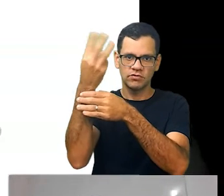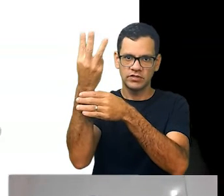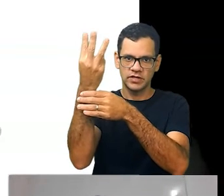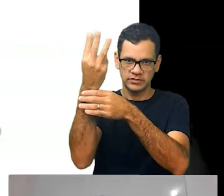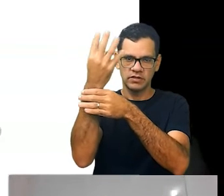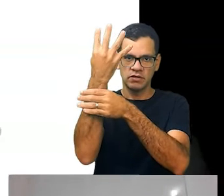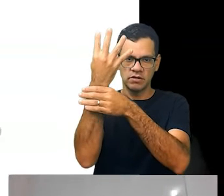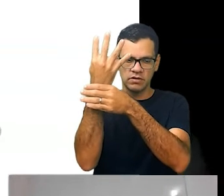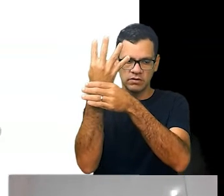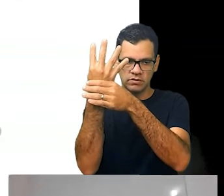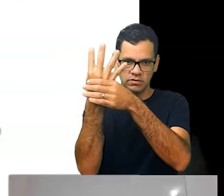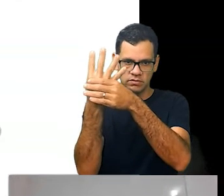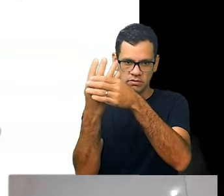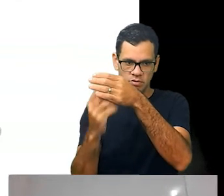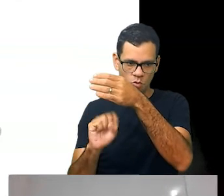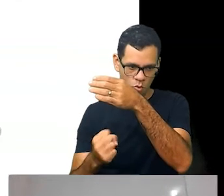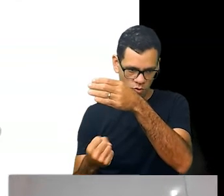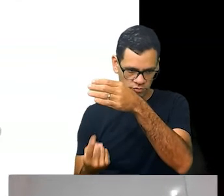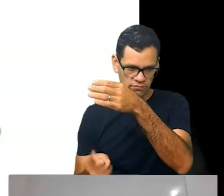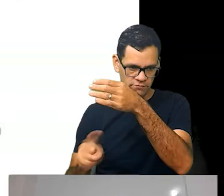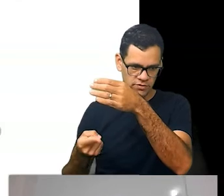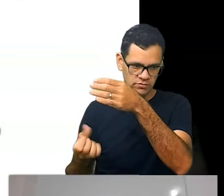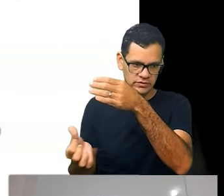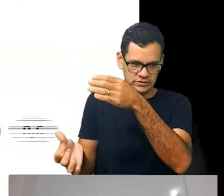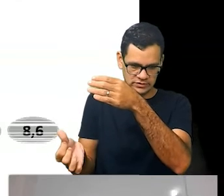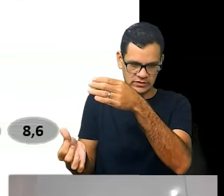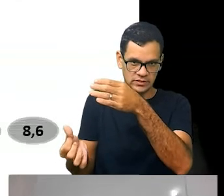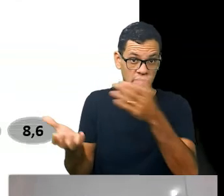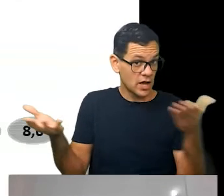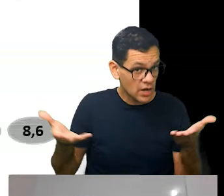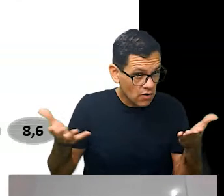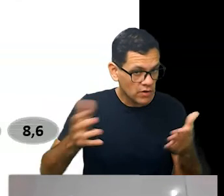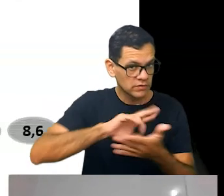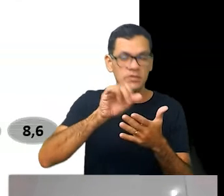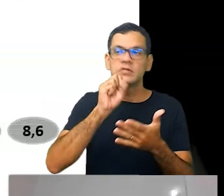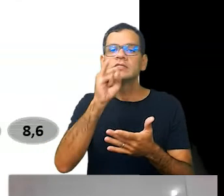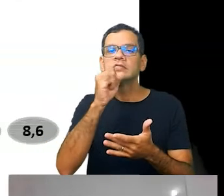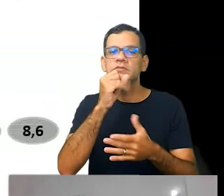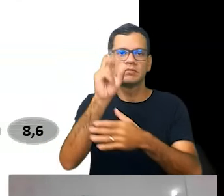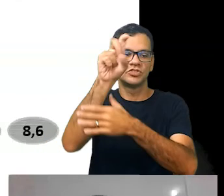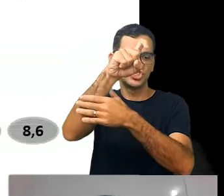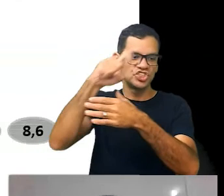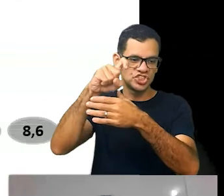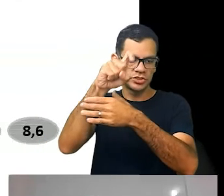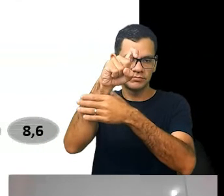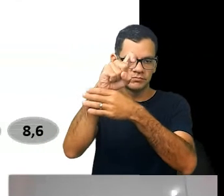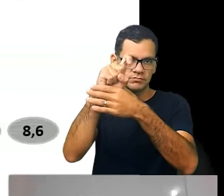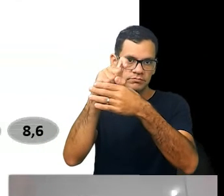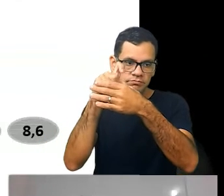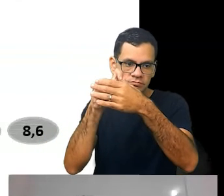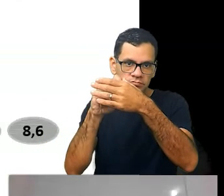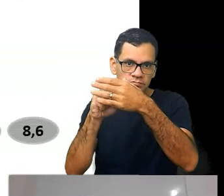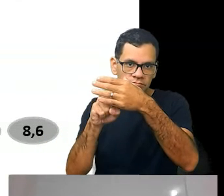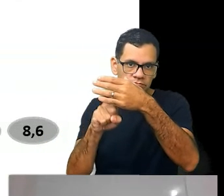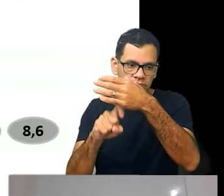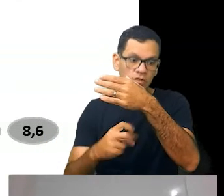menos 6. Se entrar o número 4,3, passou pela máquina e vai virar 8,6. Agora